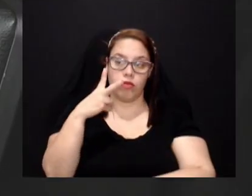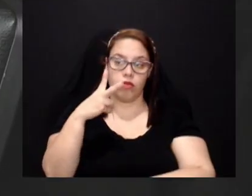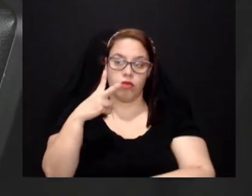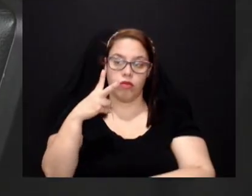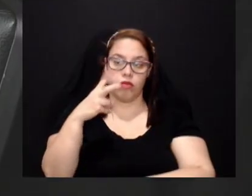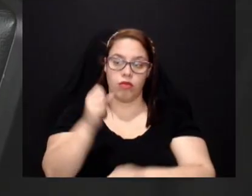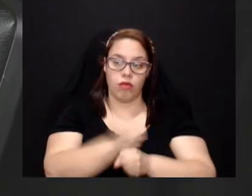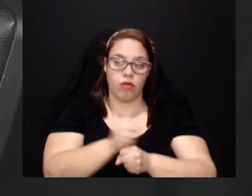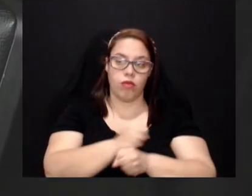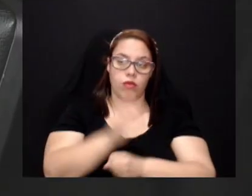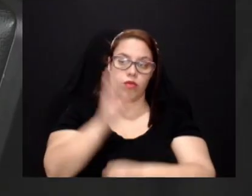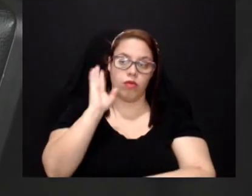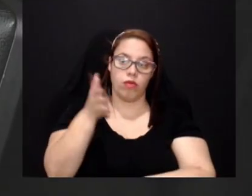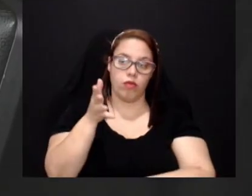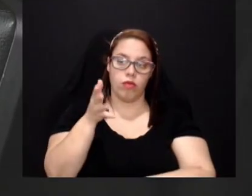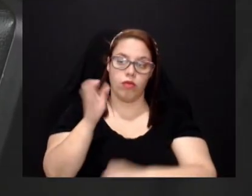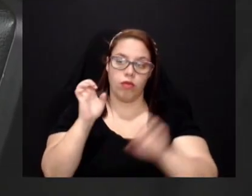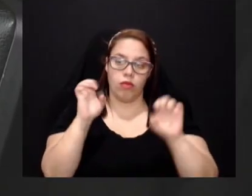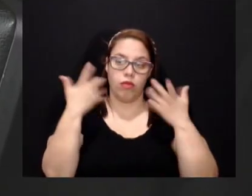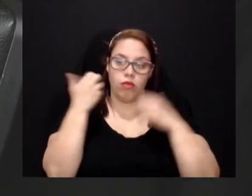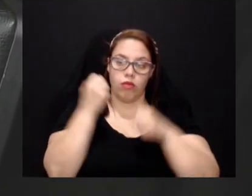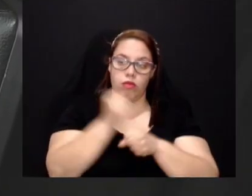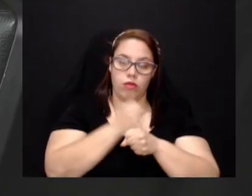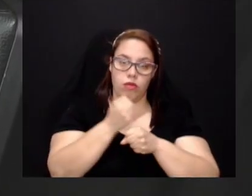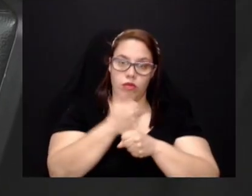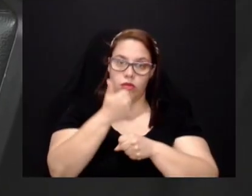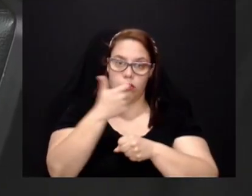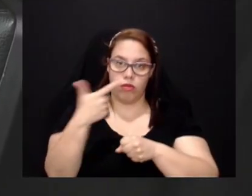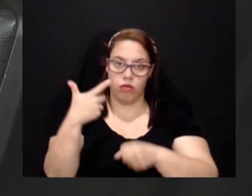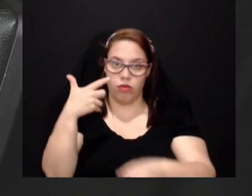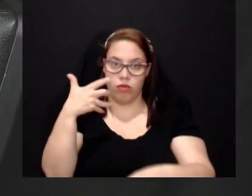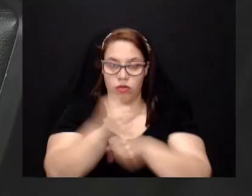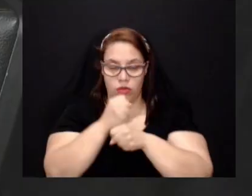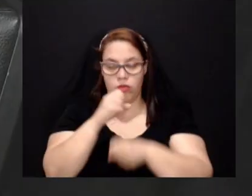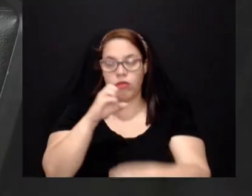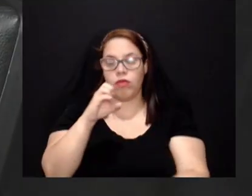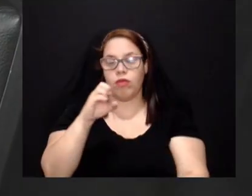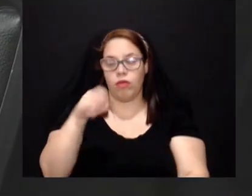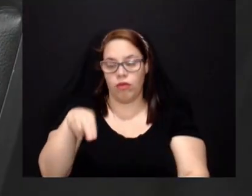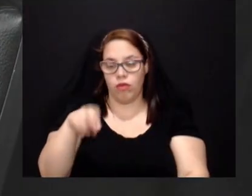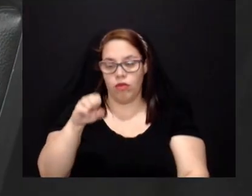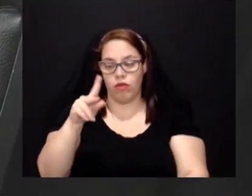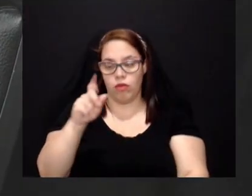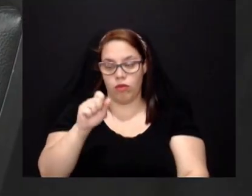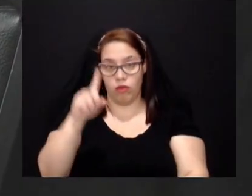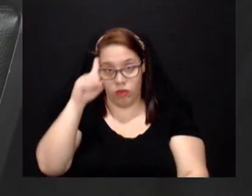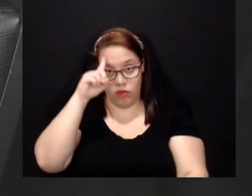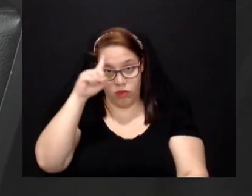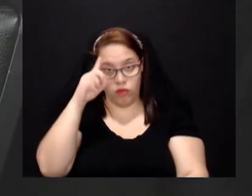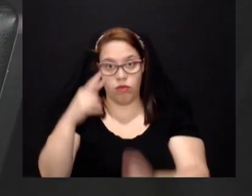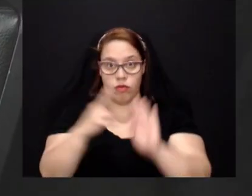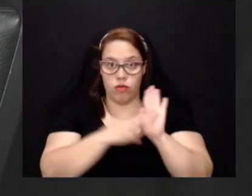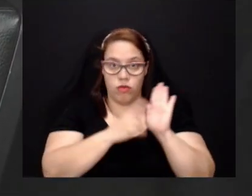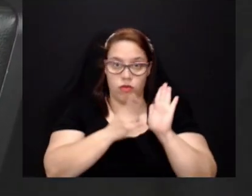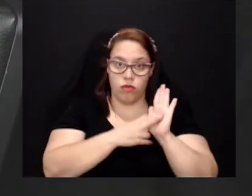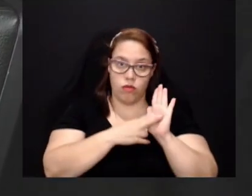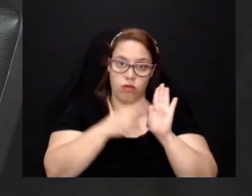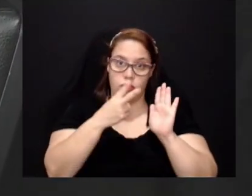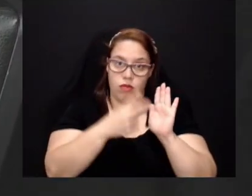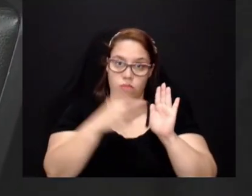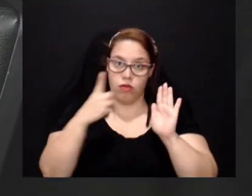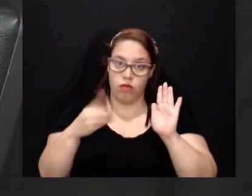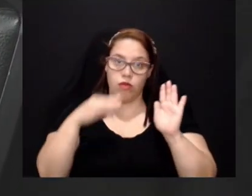Nós celebramos esse ano os 12 anos de CONEPA. A nossa data de referência é o 21 de março, uma